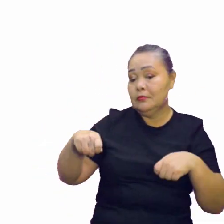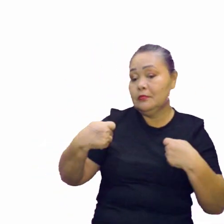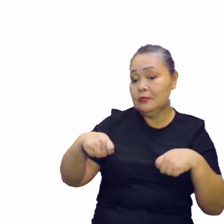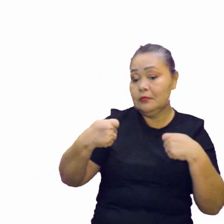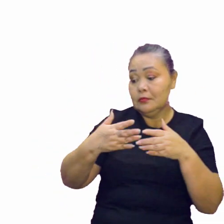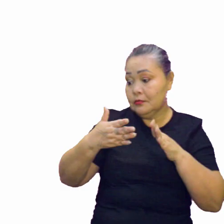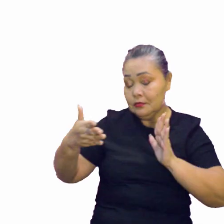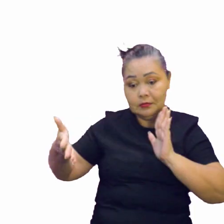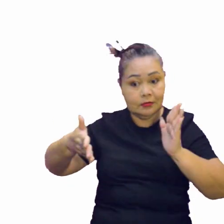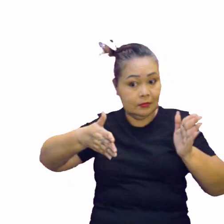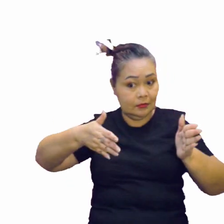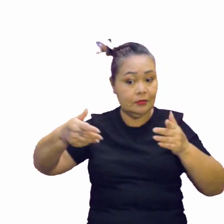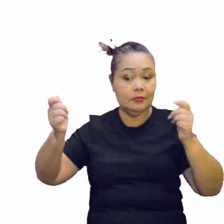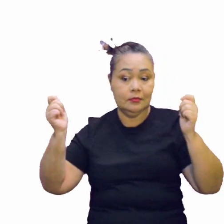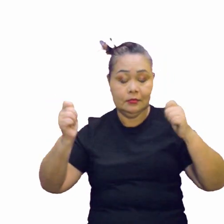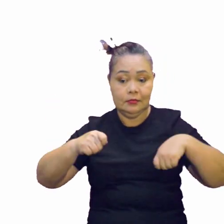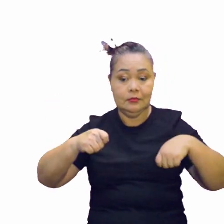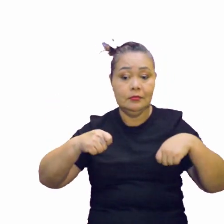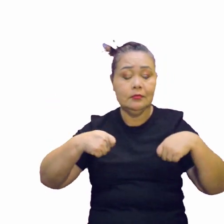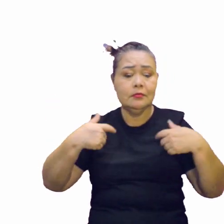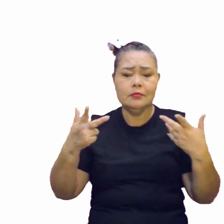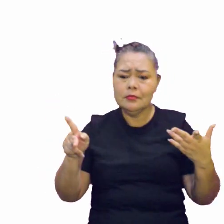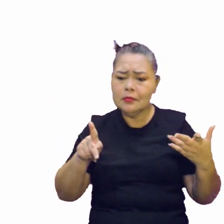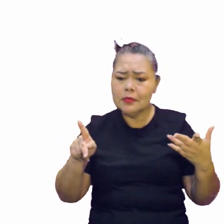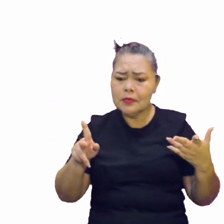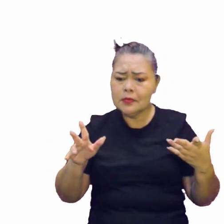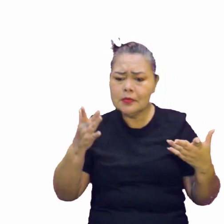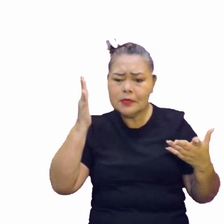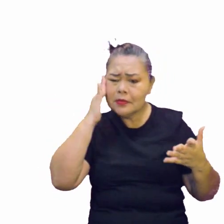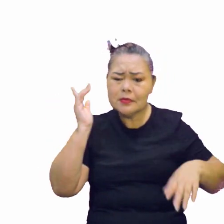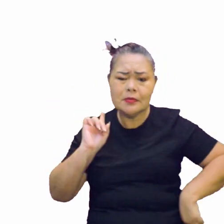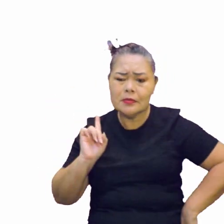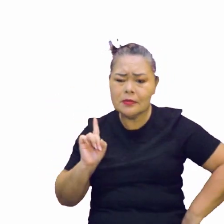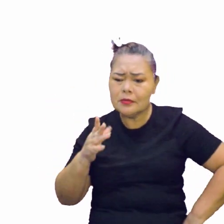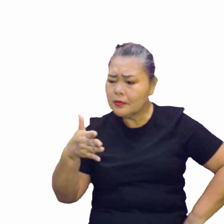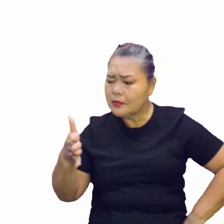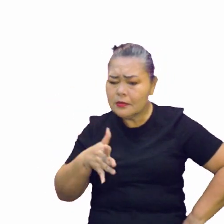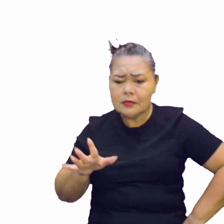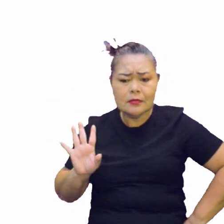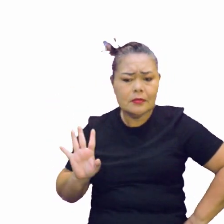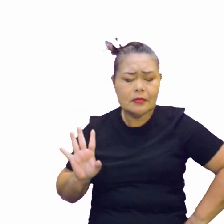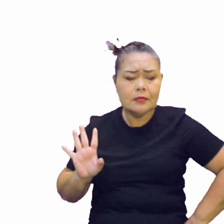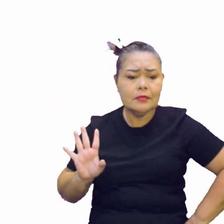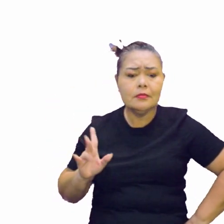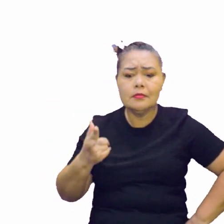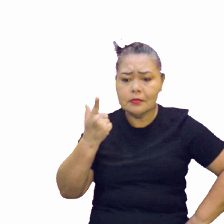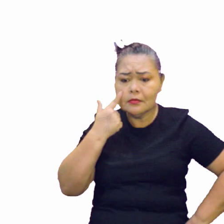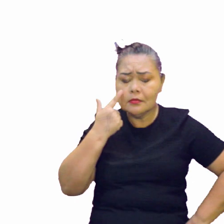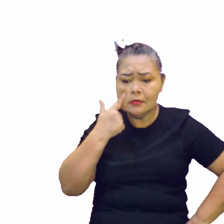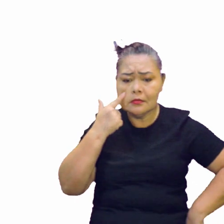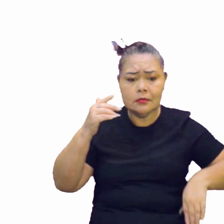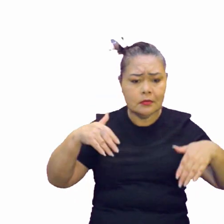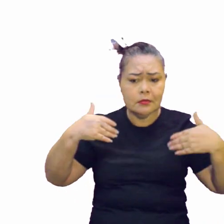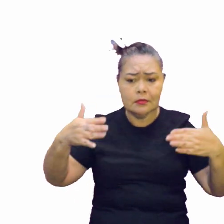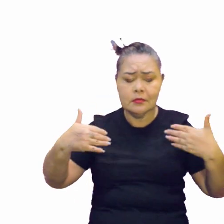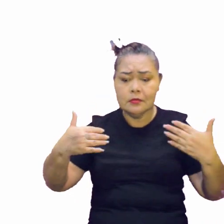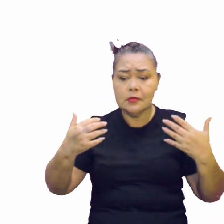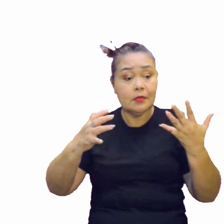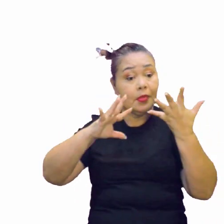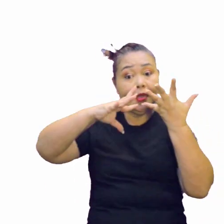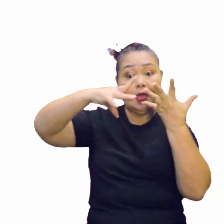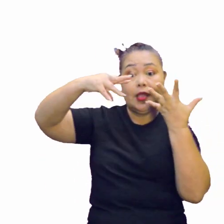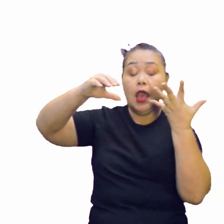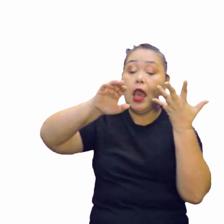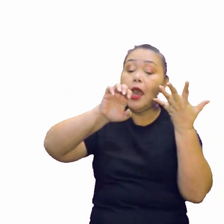que possa ocorrer. Professor, não entendi isso do espaço. Você já viu uma produção de eucalipto? O que